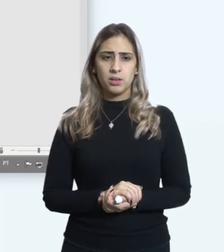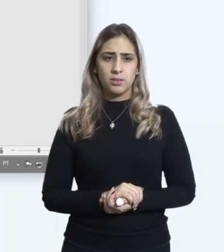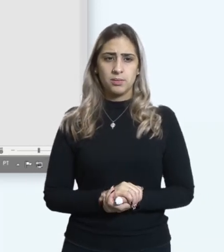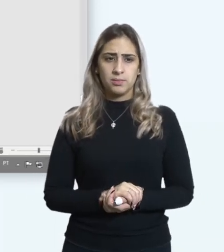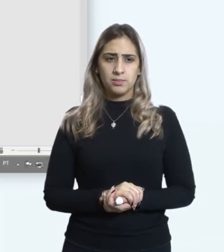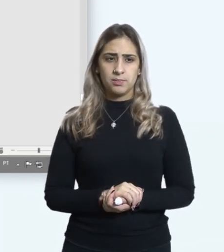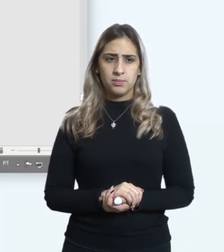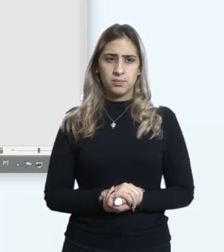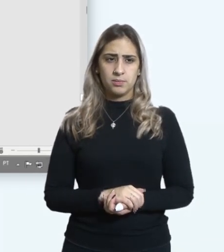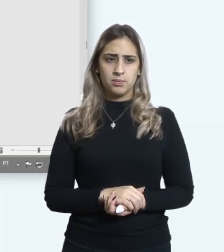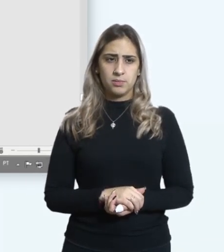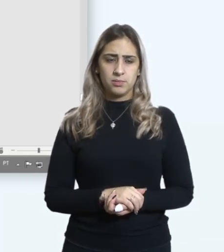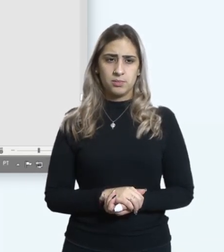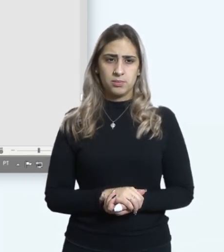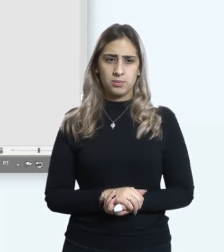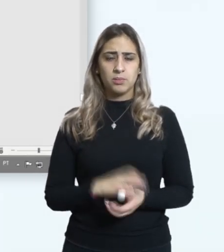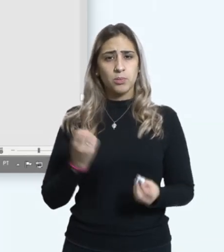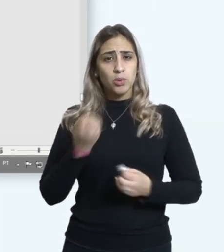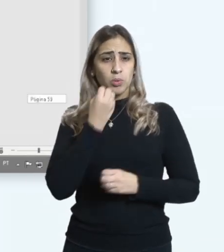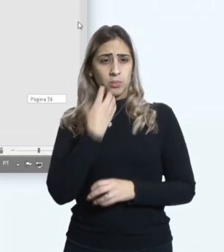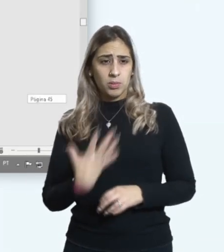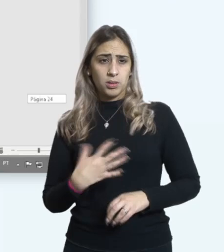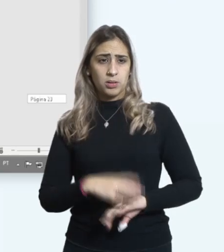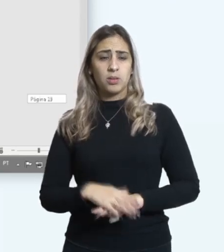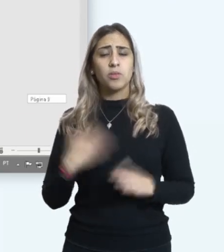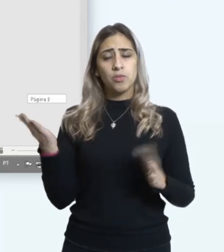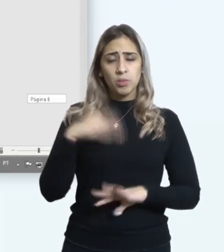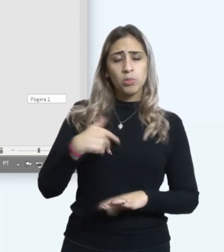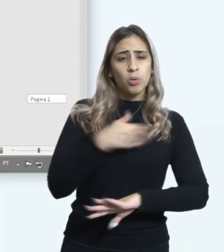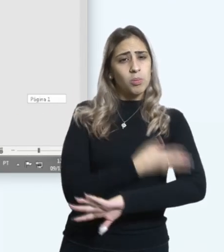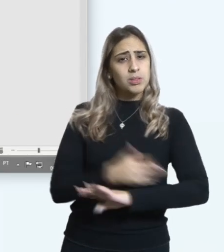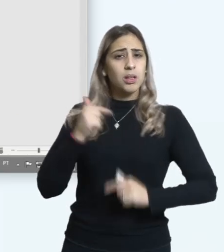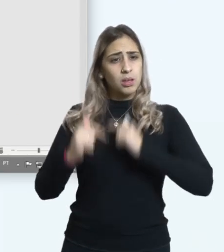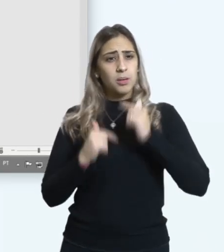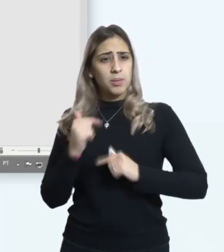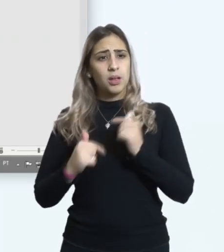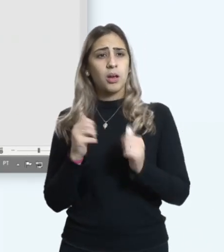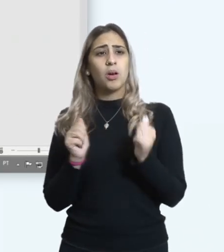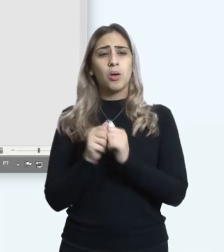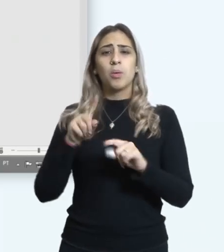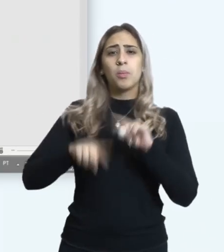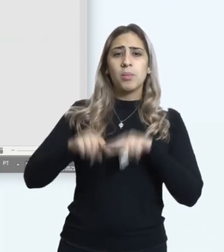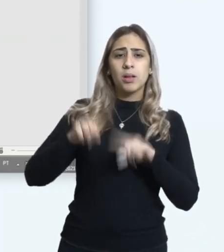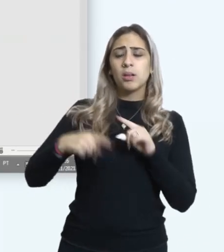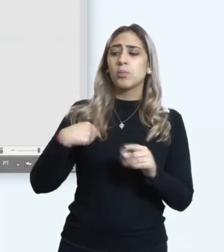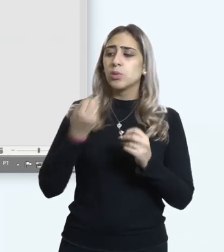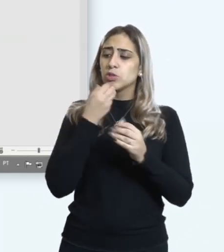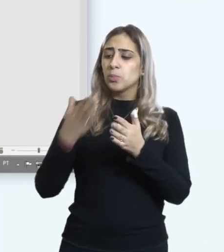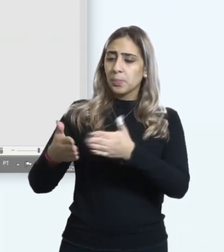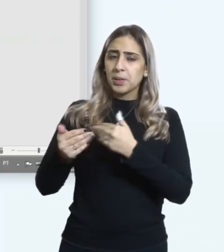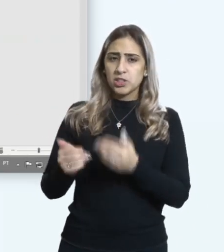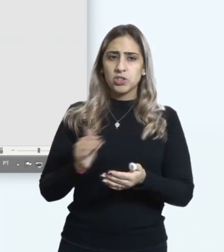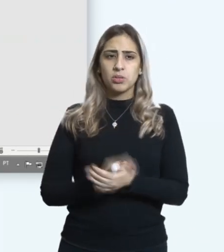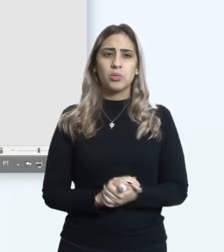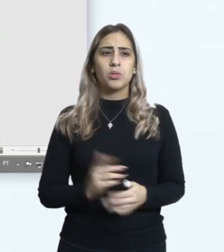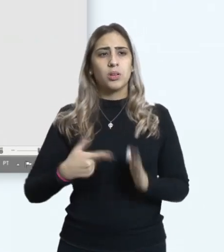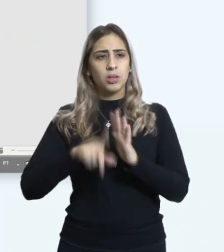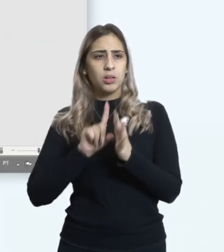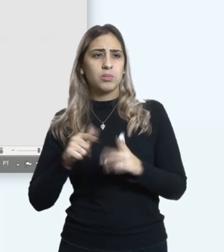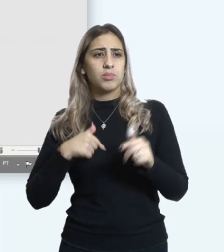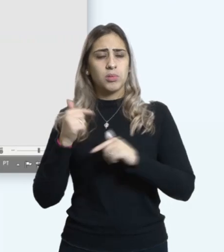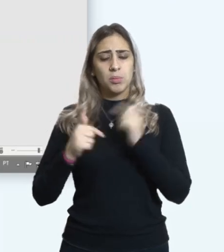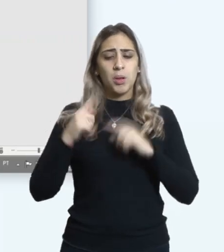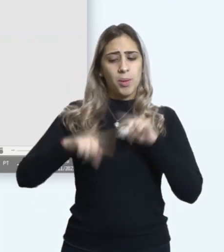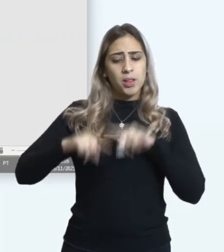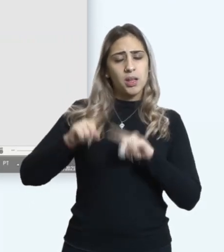embaixo, inferior. Muito bem, vamos começar a trabalhar o material propriamente dito. Antes de trabalhar o